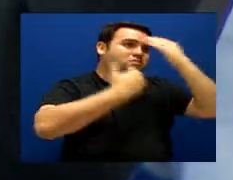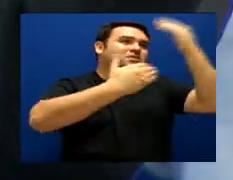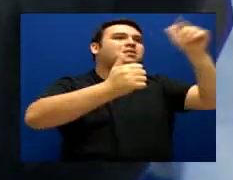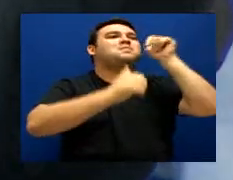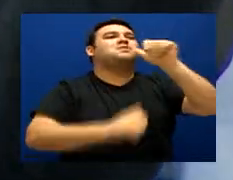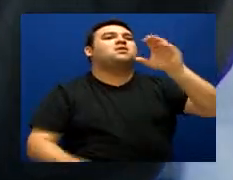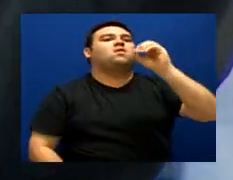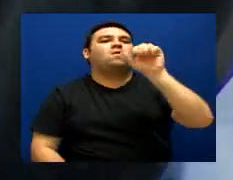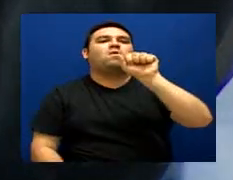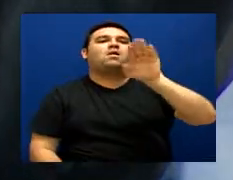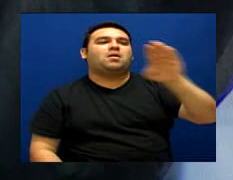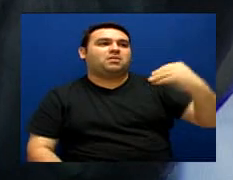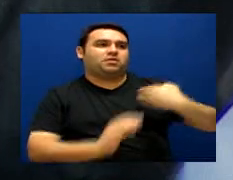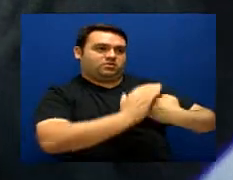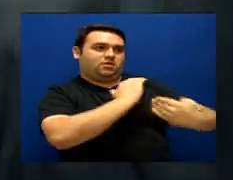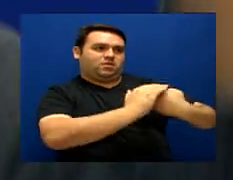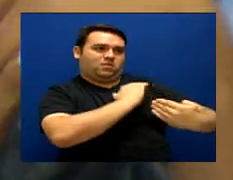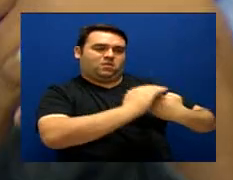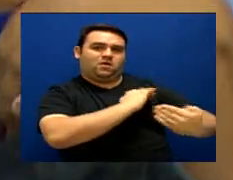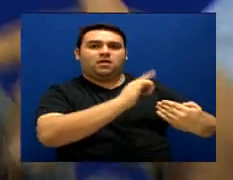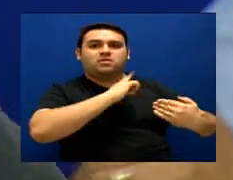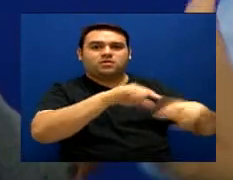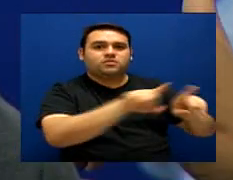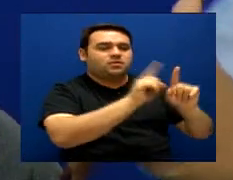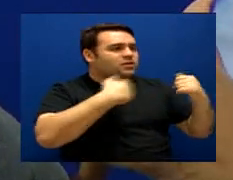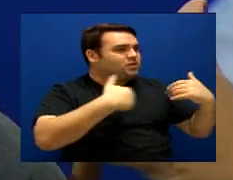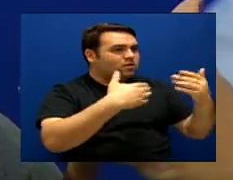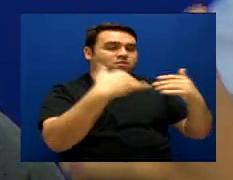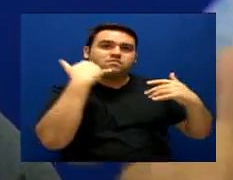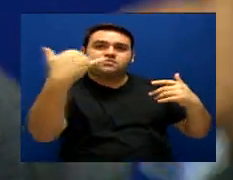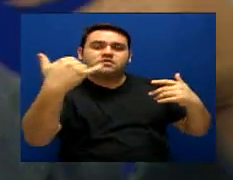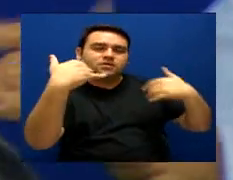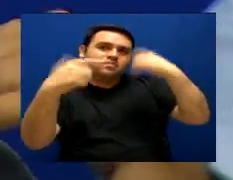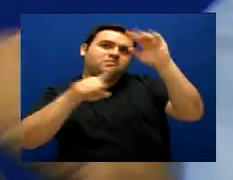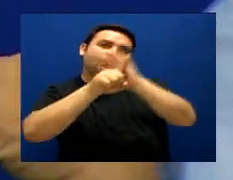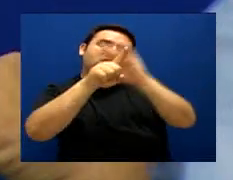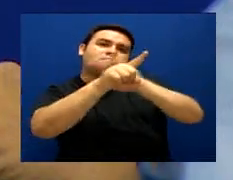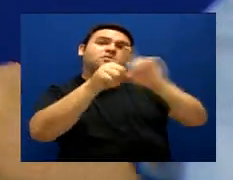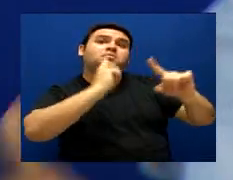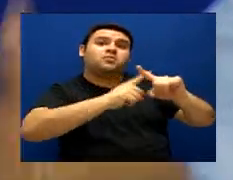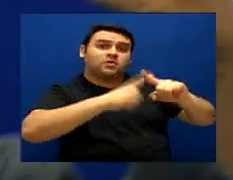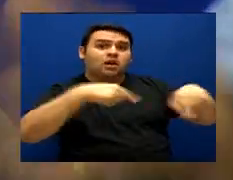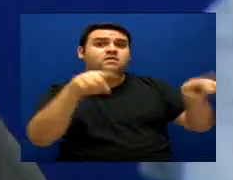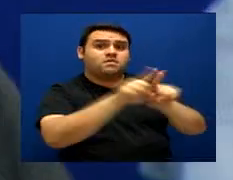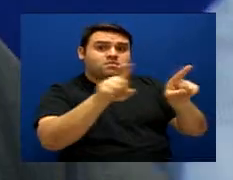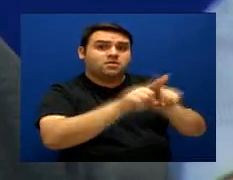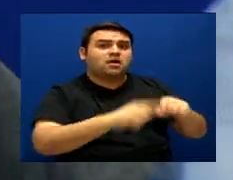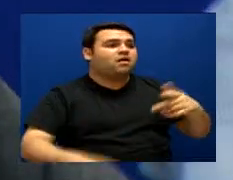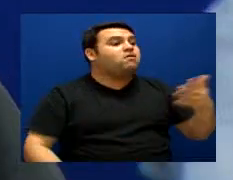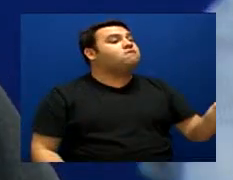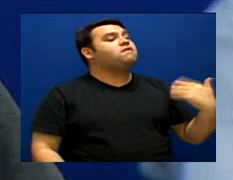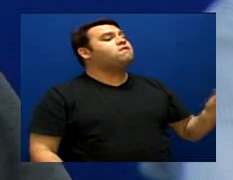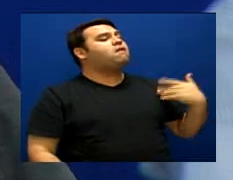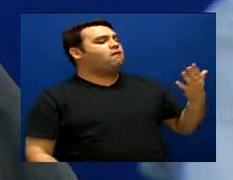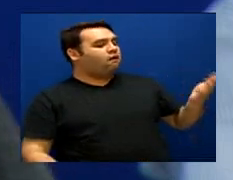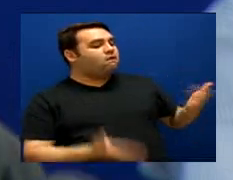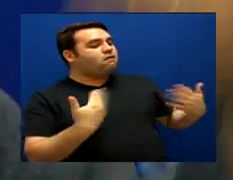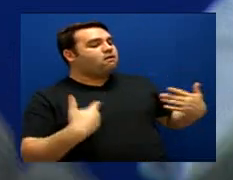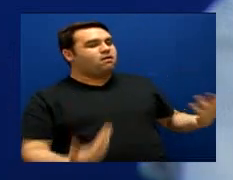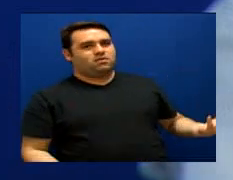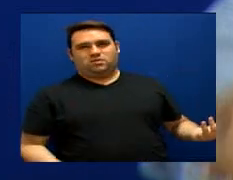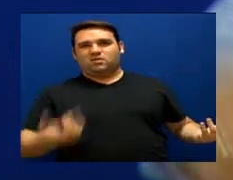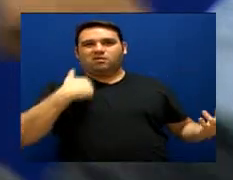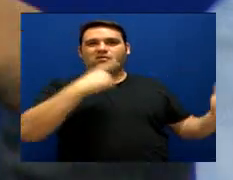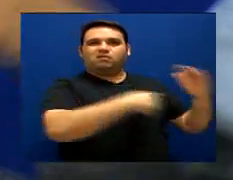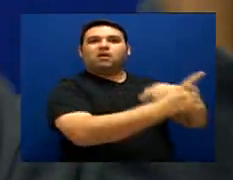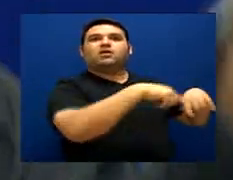meninas da OAB que foram me orientando, né, que eu fui fazendo contato com elas, porque senão também, ele me falando, entra aqui dentro.